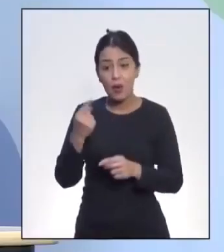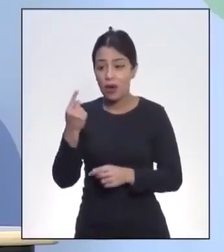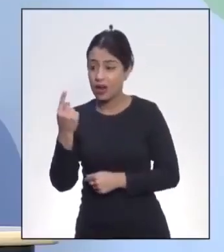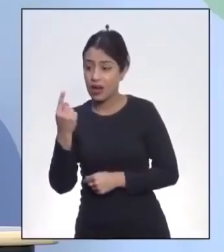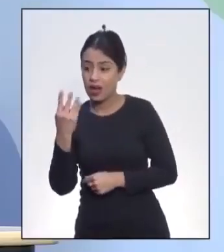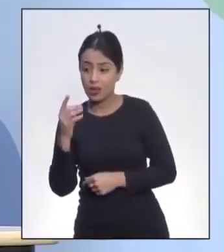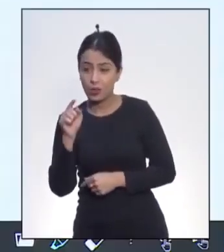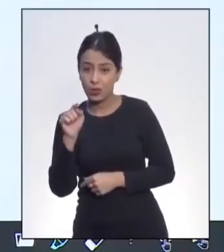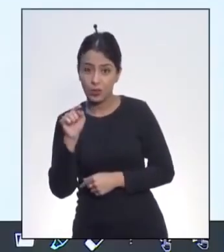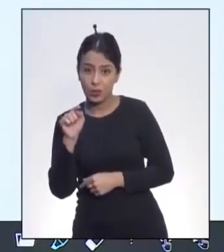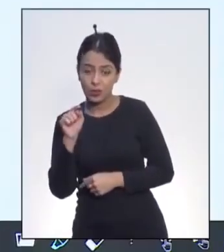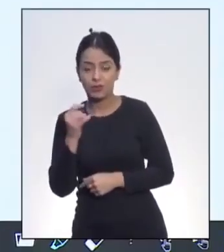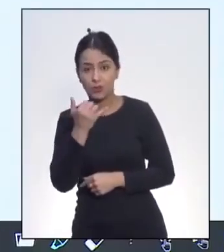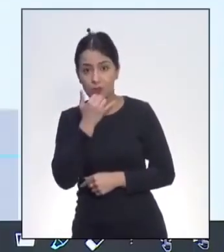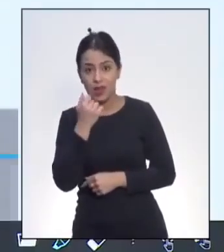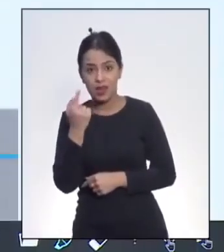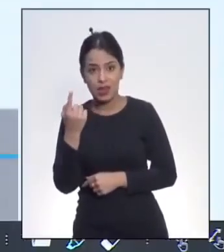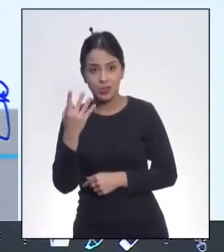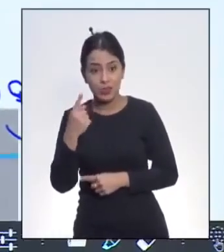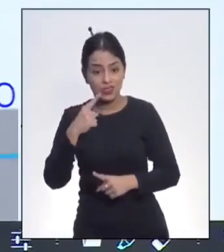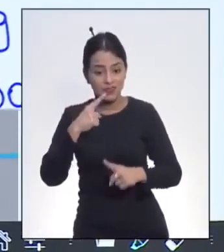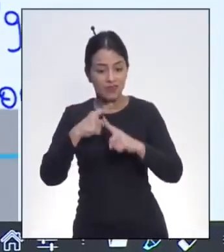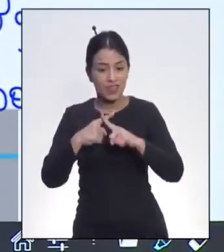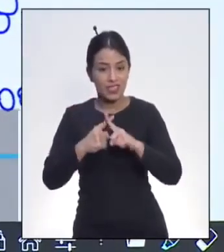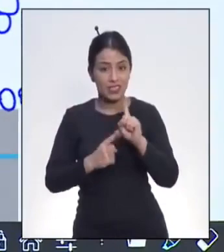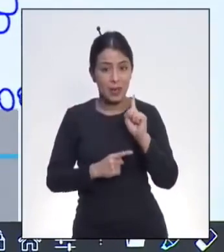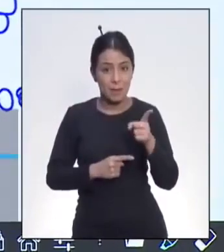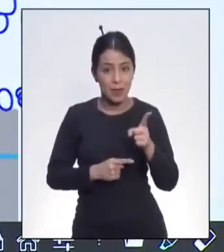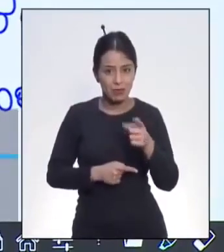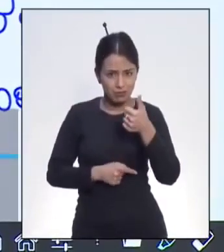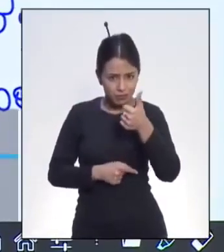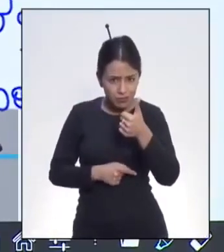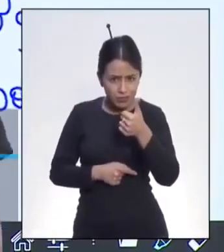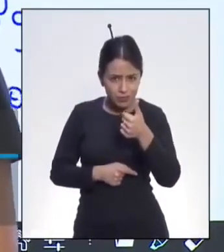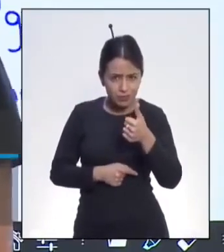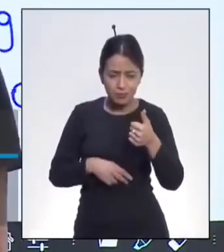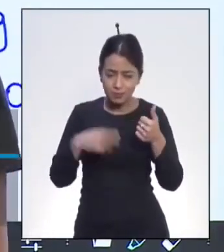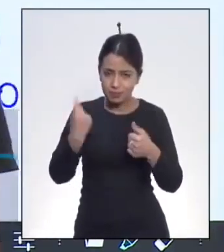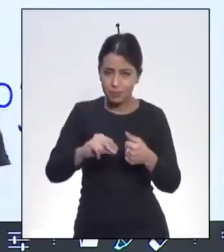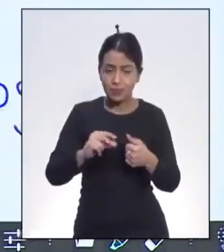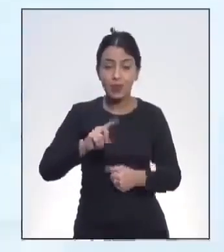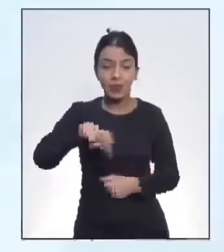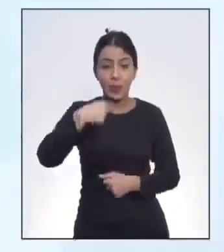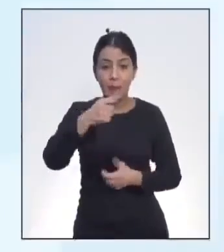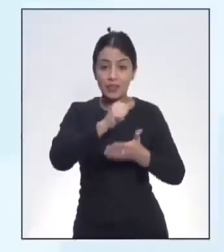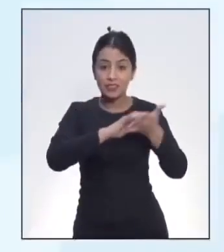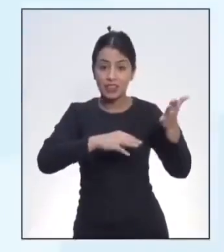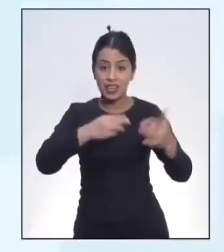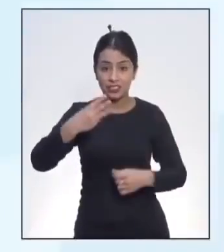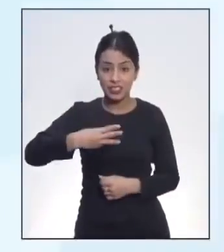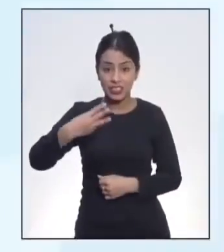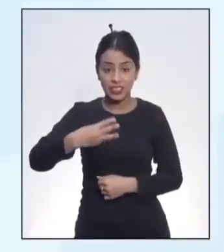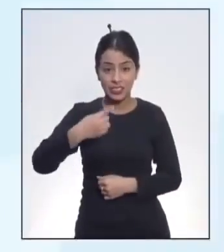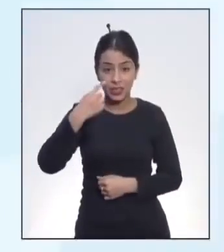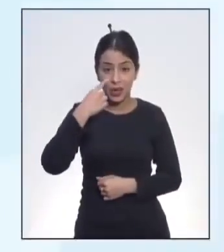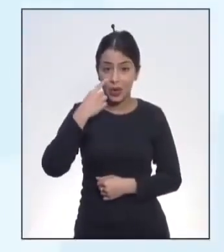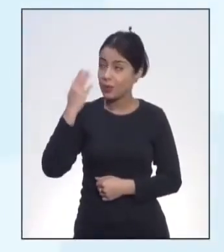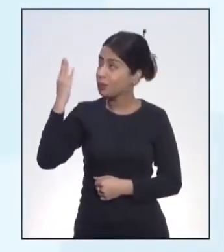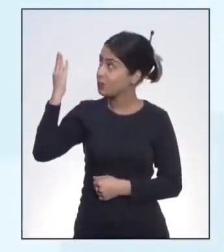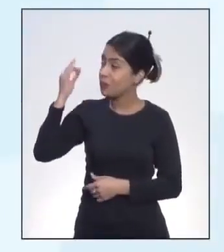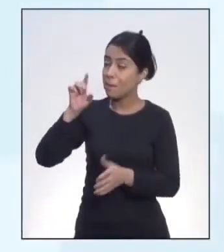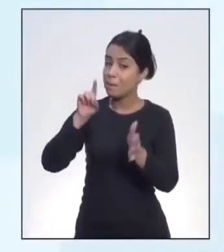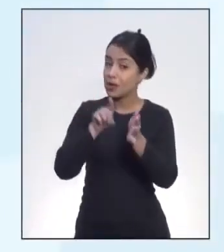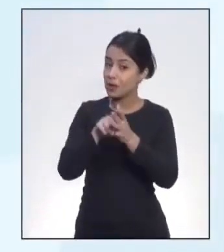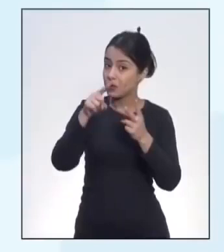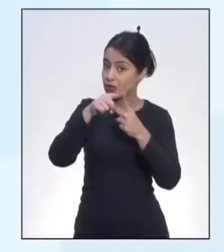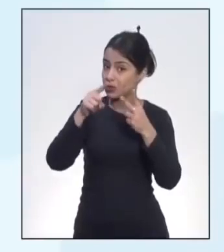1000. Tranquilo. Tudo bem? É isso aí, gente. Vamos lá na sequência? Atividade 3. Atividade 3 tem duas perguntinhas ali.